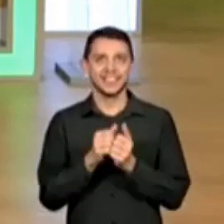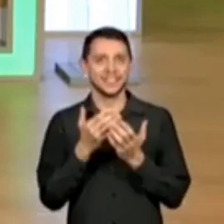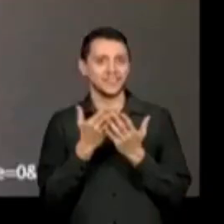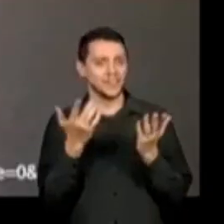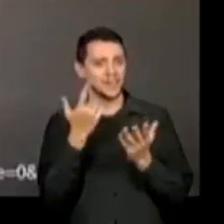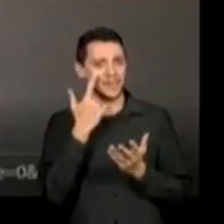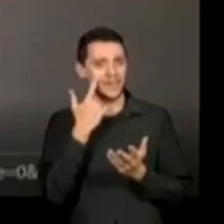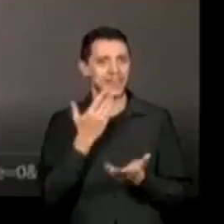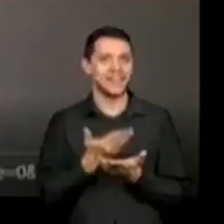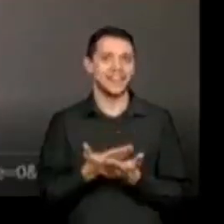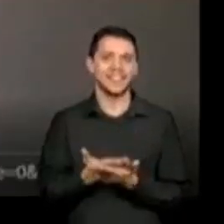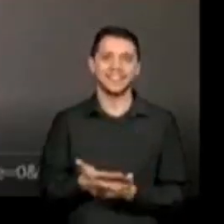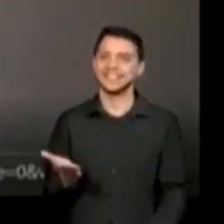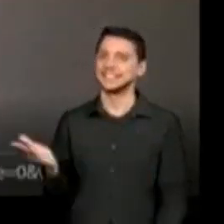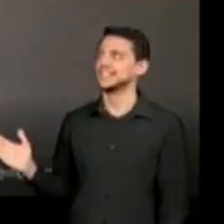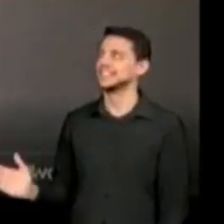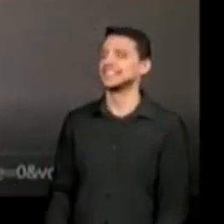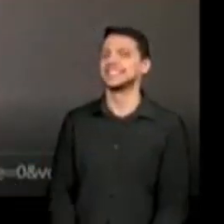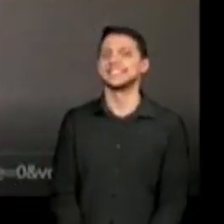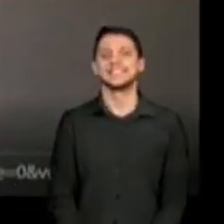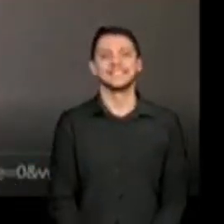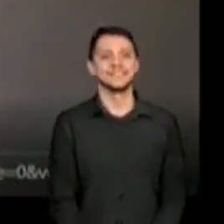aula. Será que...